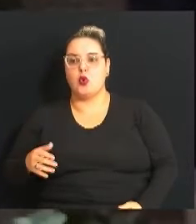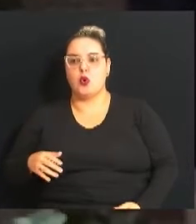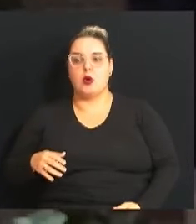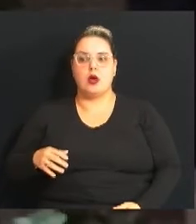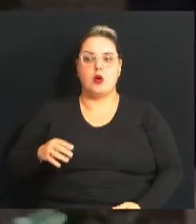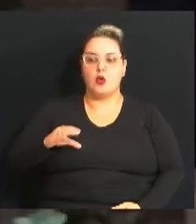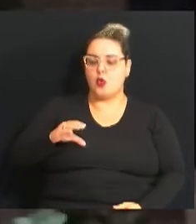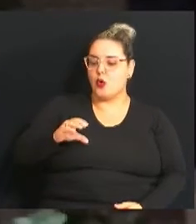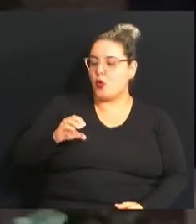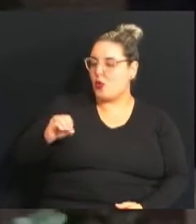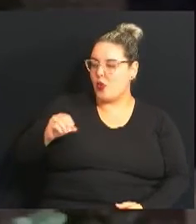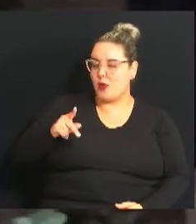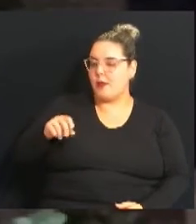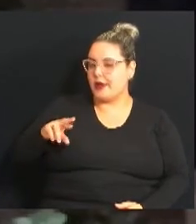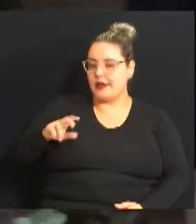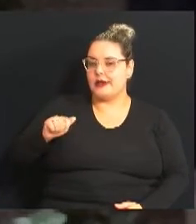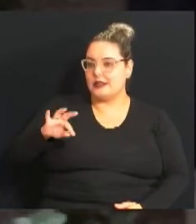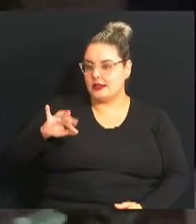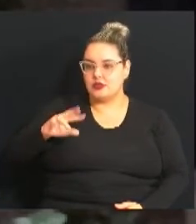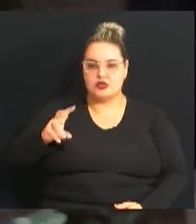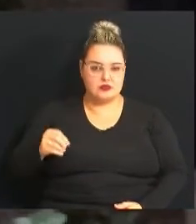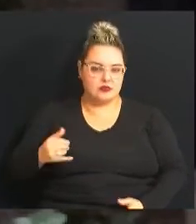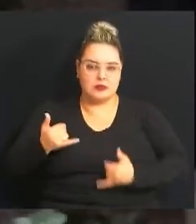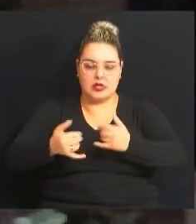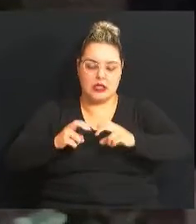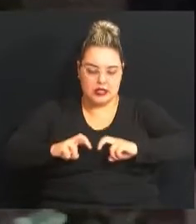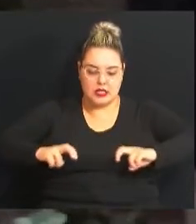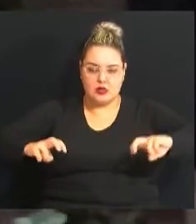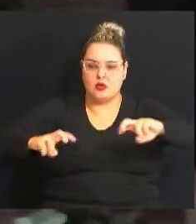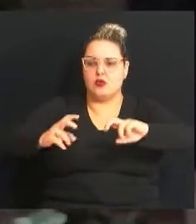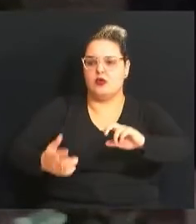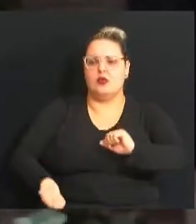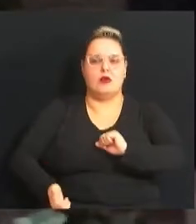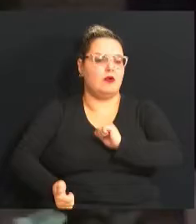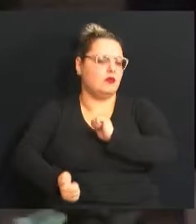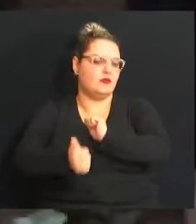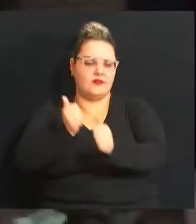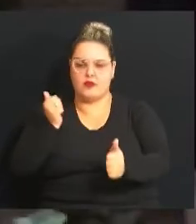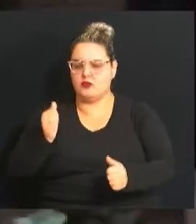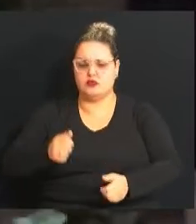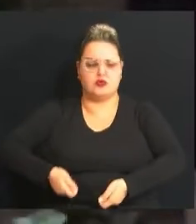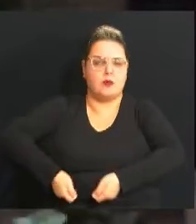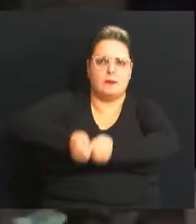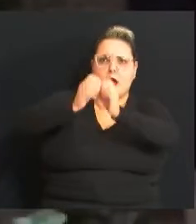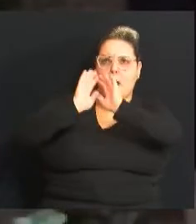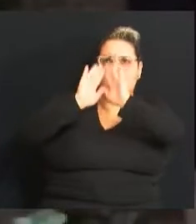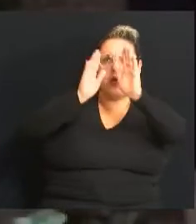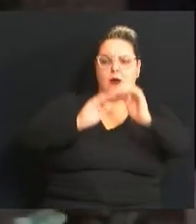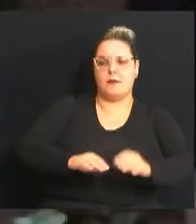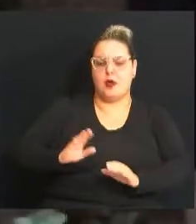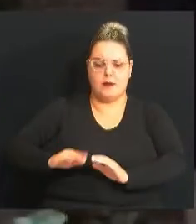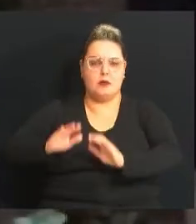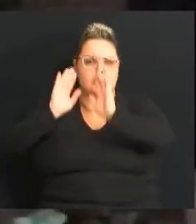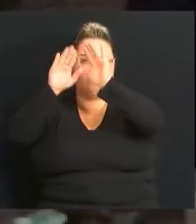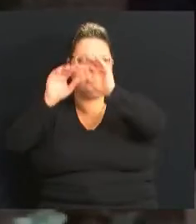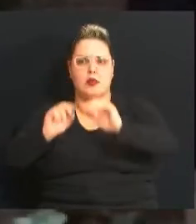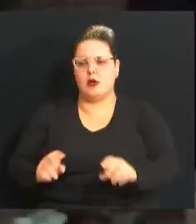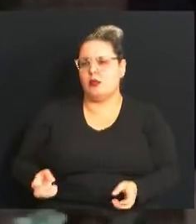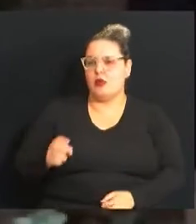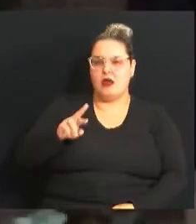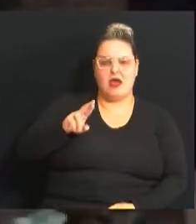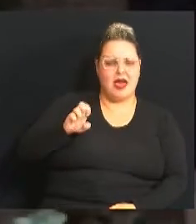roda, os esportes todos que a gente já conhece, o futebol, o vôlei, o basquete, o handball, o